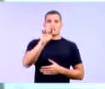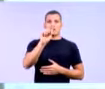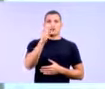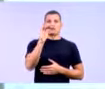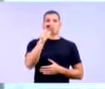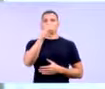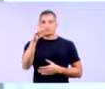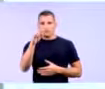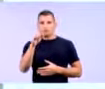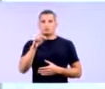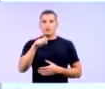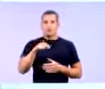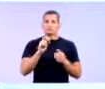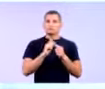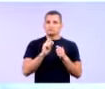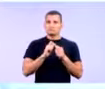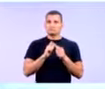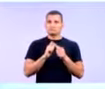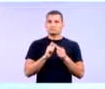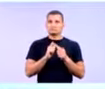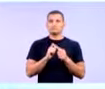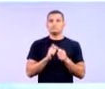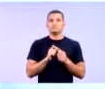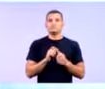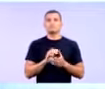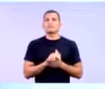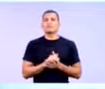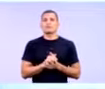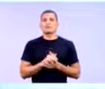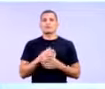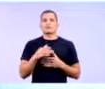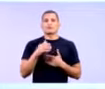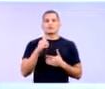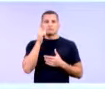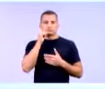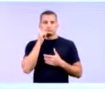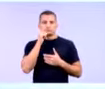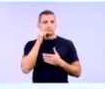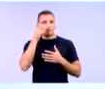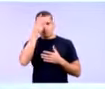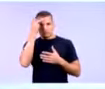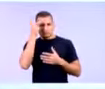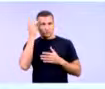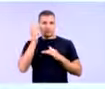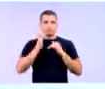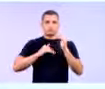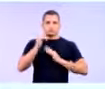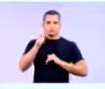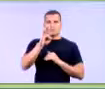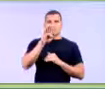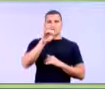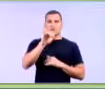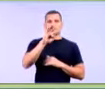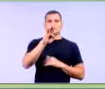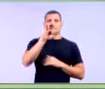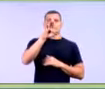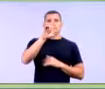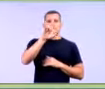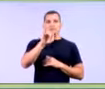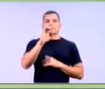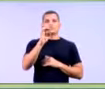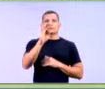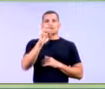pela bibliotecária da instituição, do setor, enfim, dos anais dos eventos, ok? Não é você